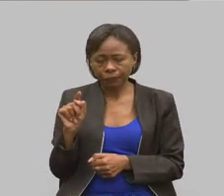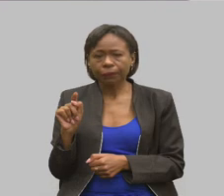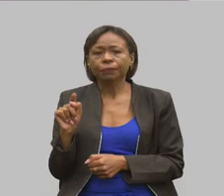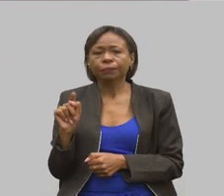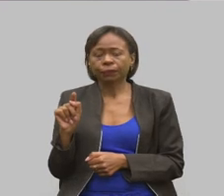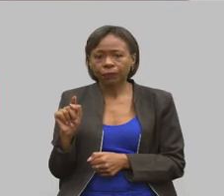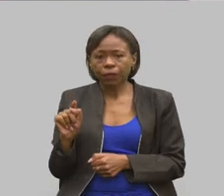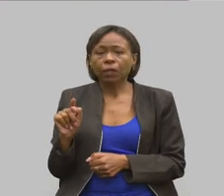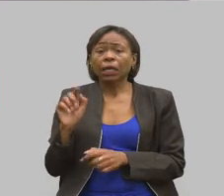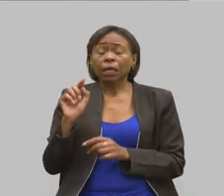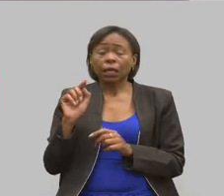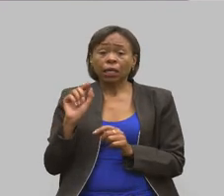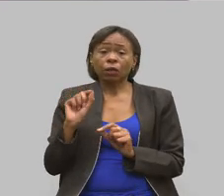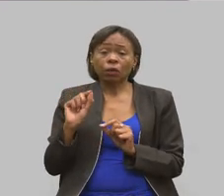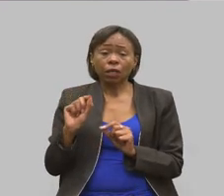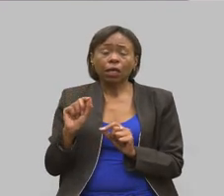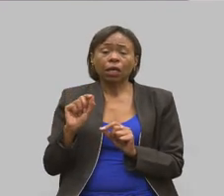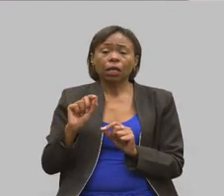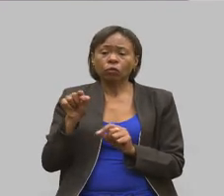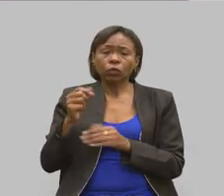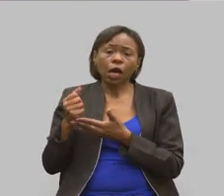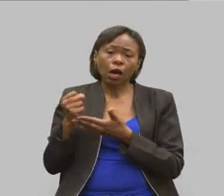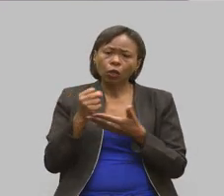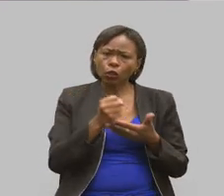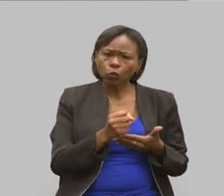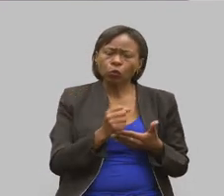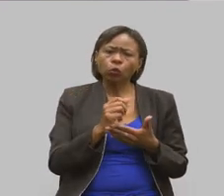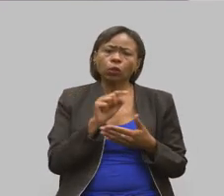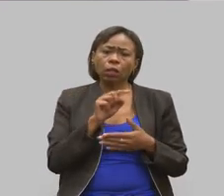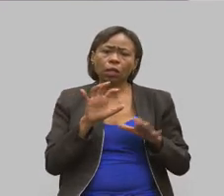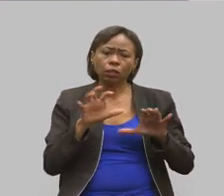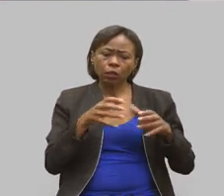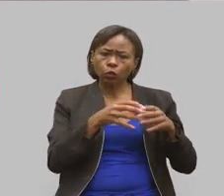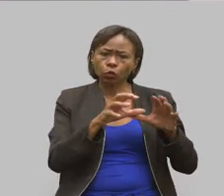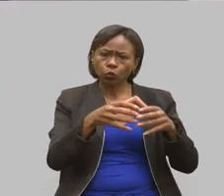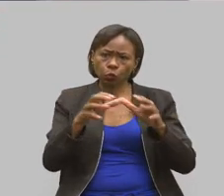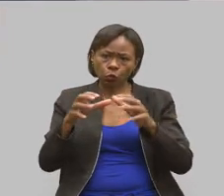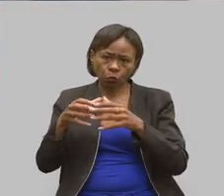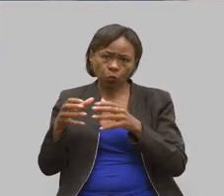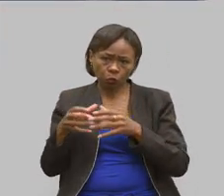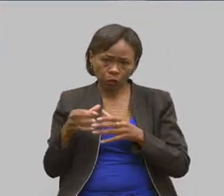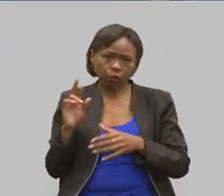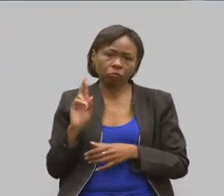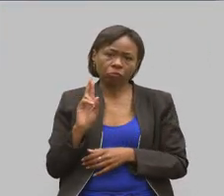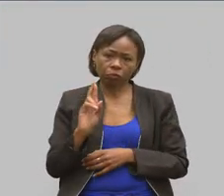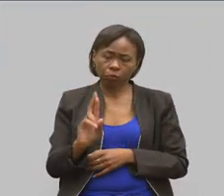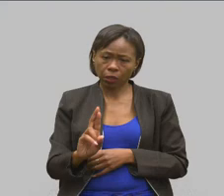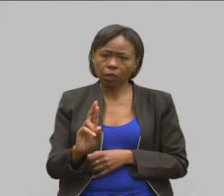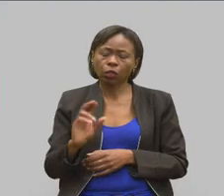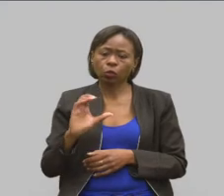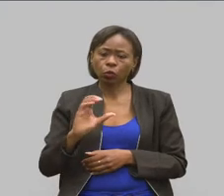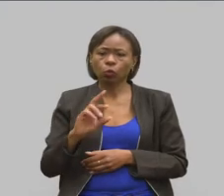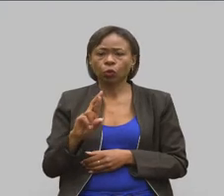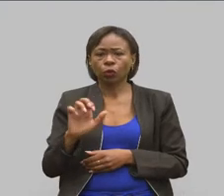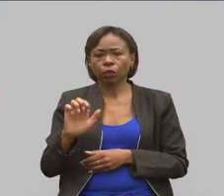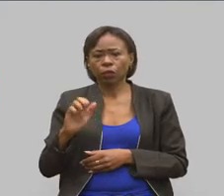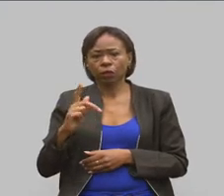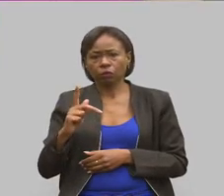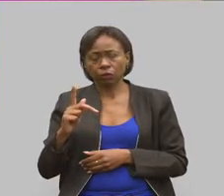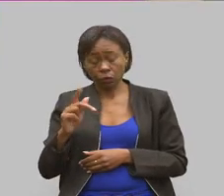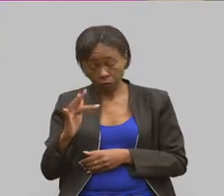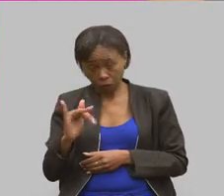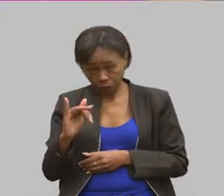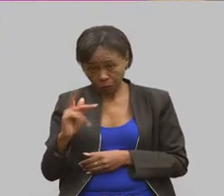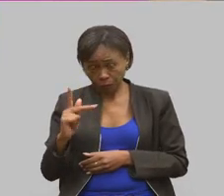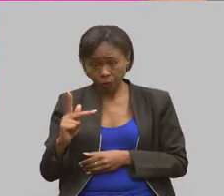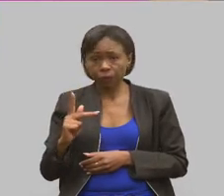classe para essas categorias que o Crefito eh representa então quero parabenizar quero dizer que